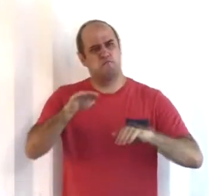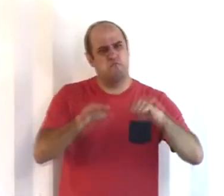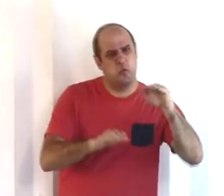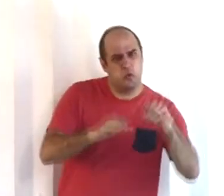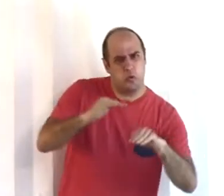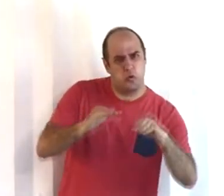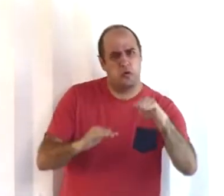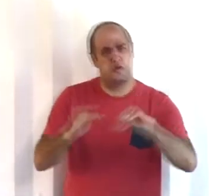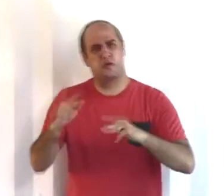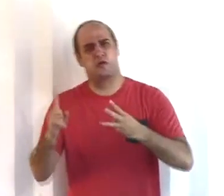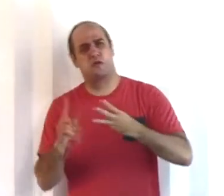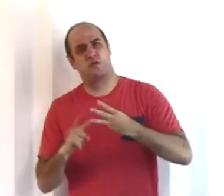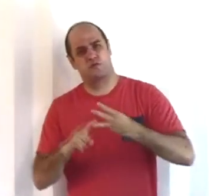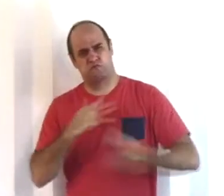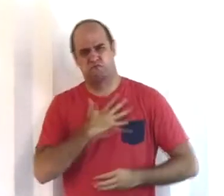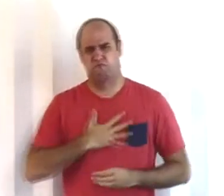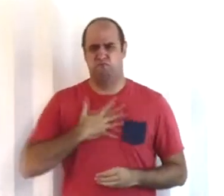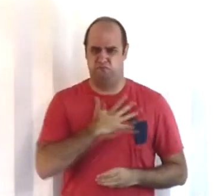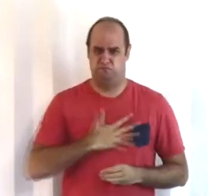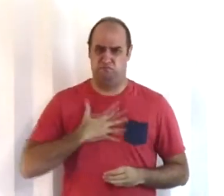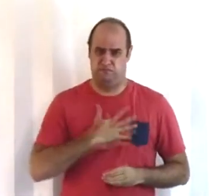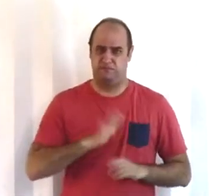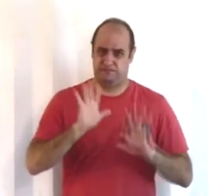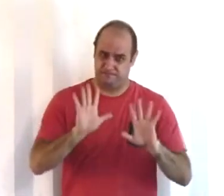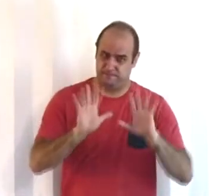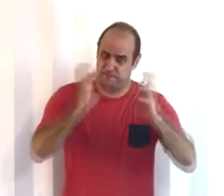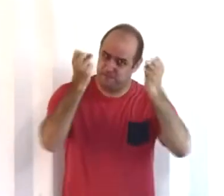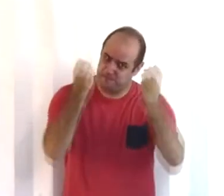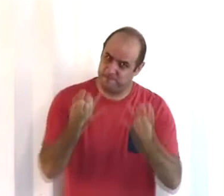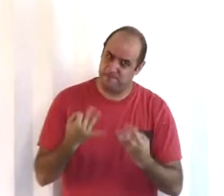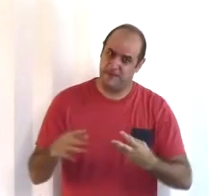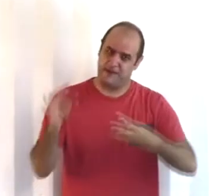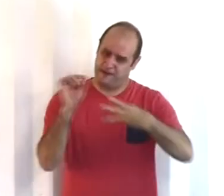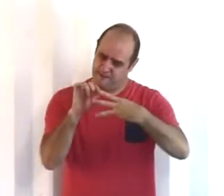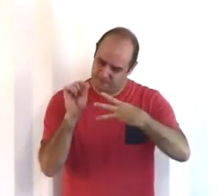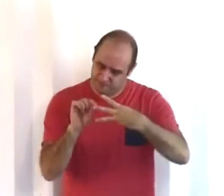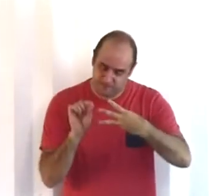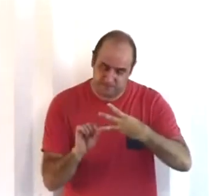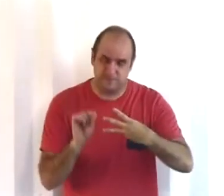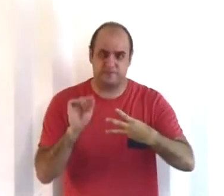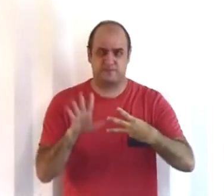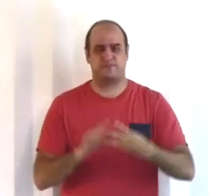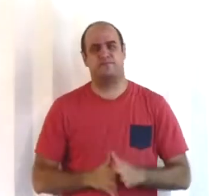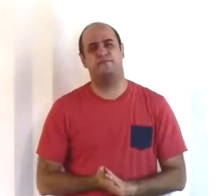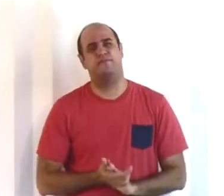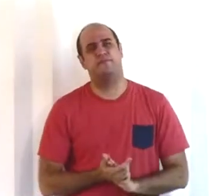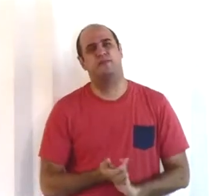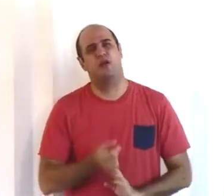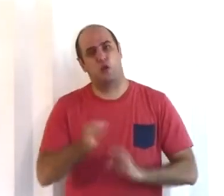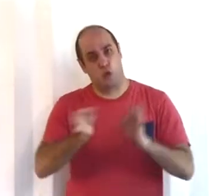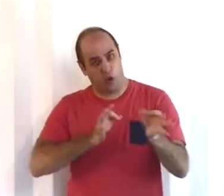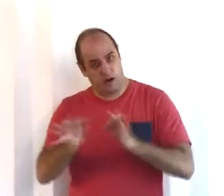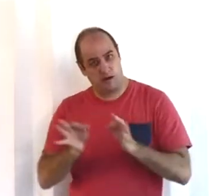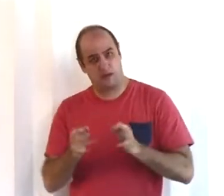terceira divisão de Paulo, que é essa instrução, né, para que existisse a alegria,